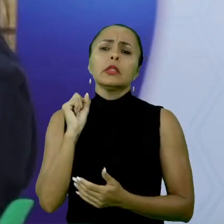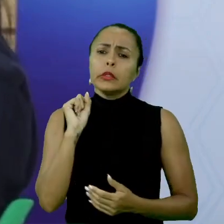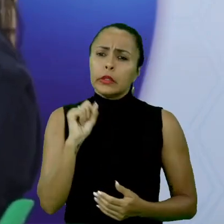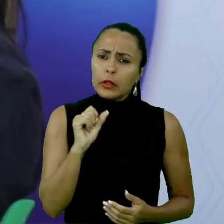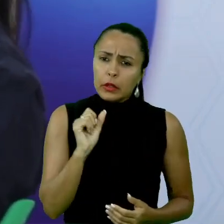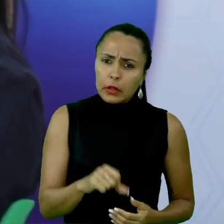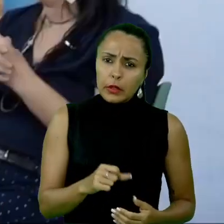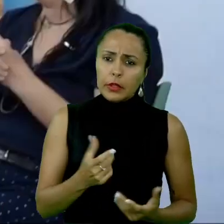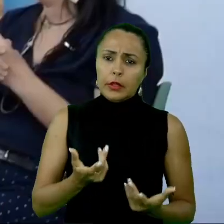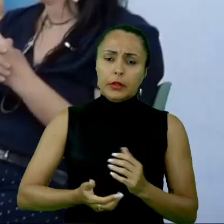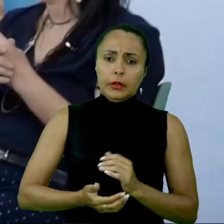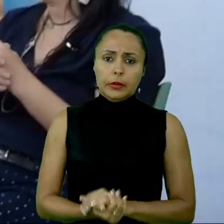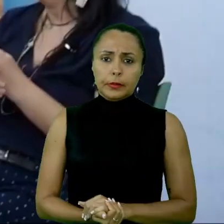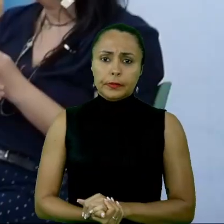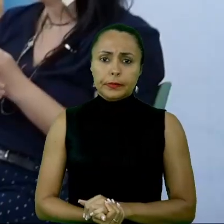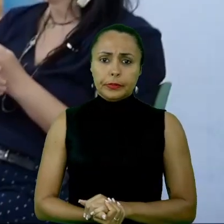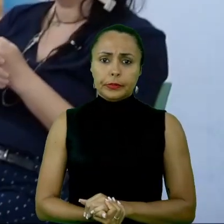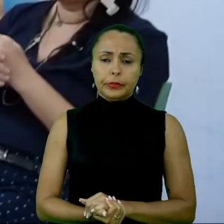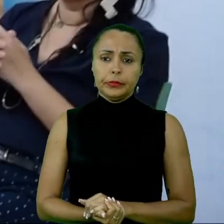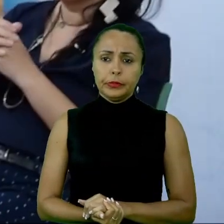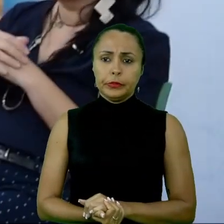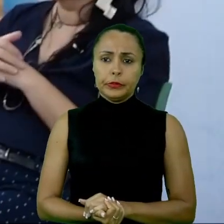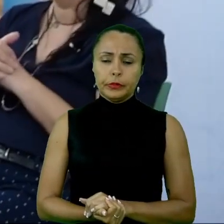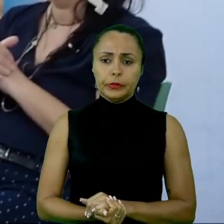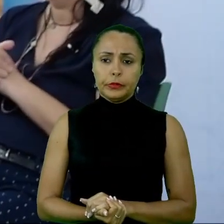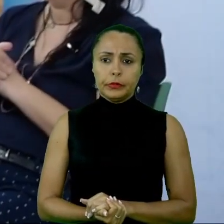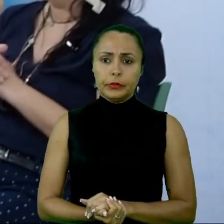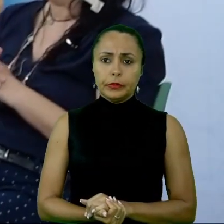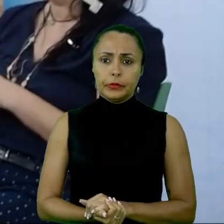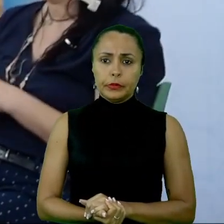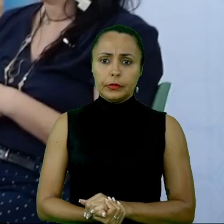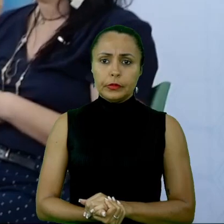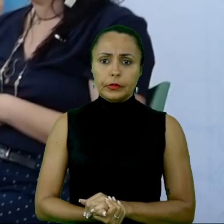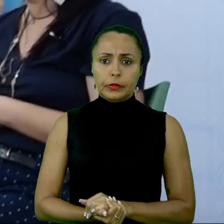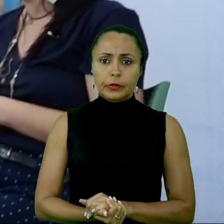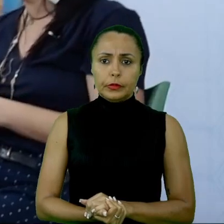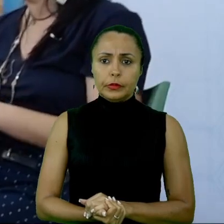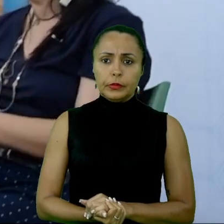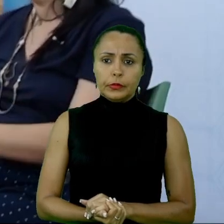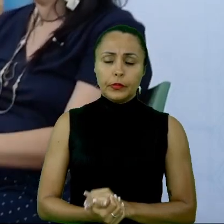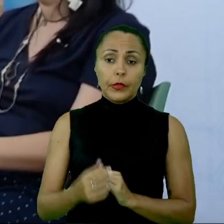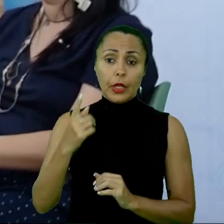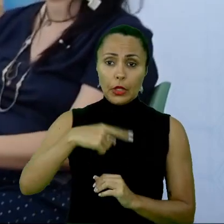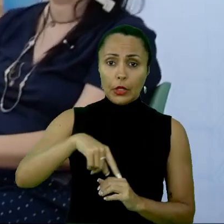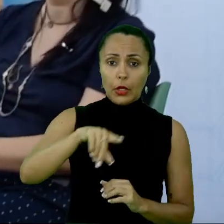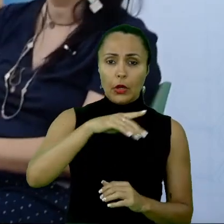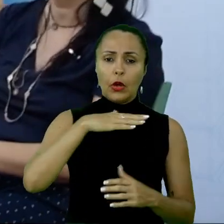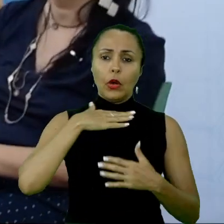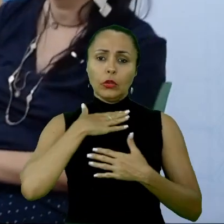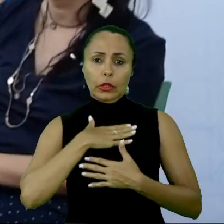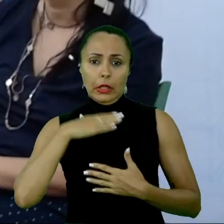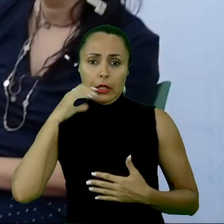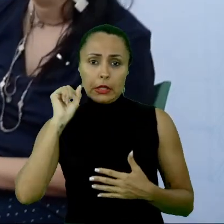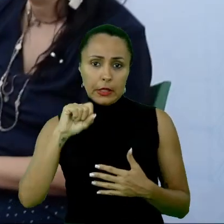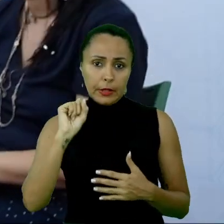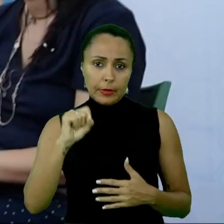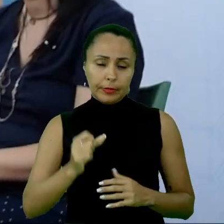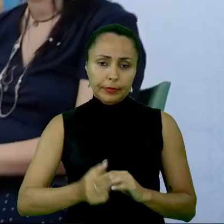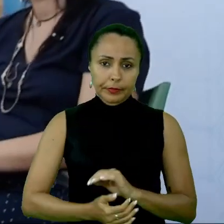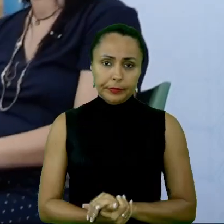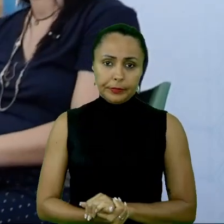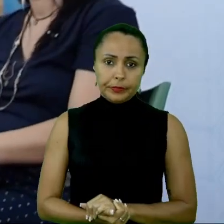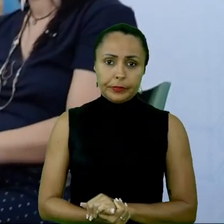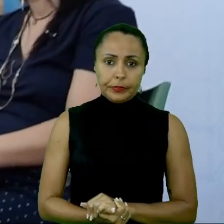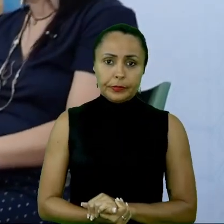o não seu, o melhor para chamar de seu. Que, por sinal, eu gostaria muito, viu? Das obras de arte. Por favor,